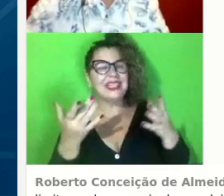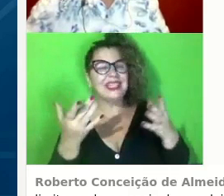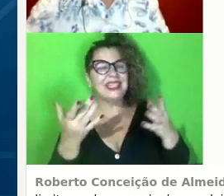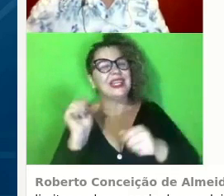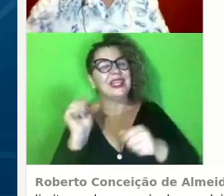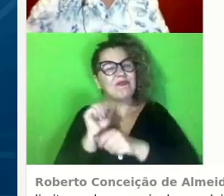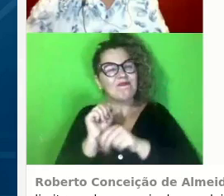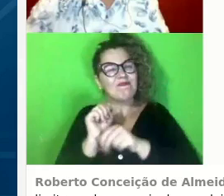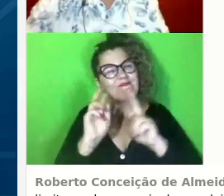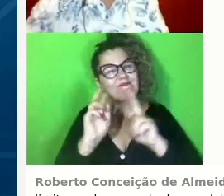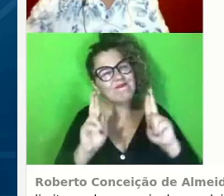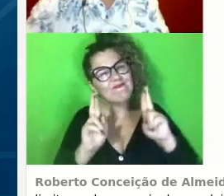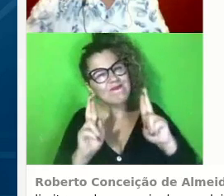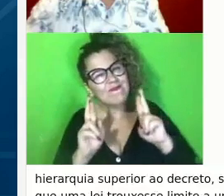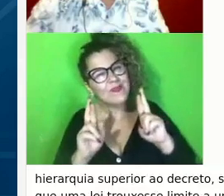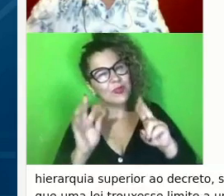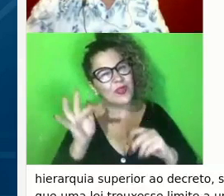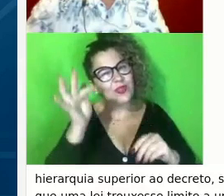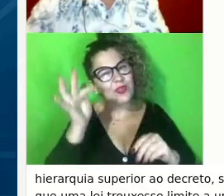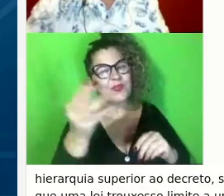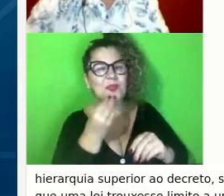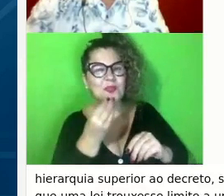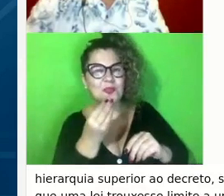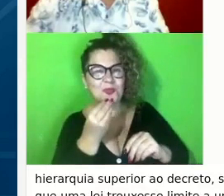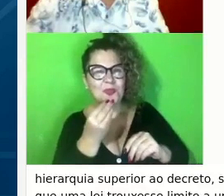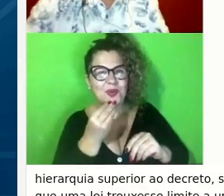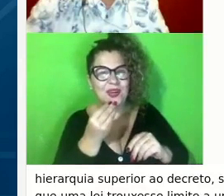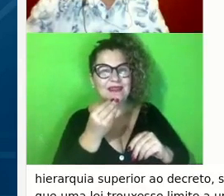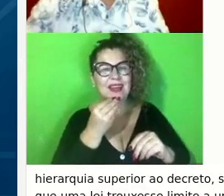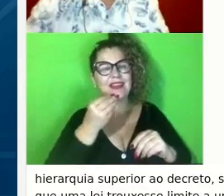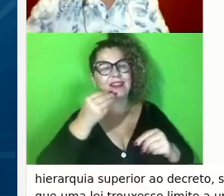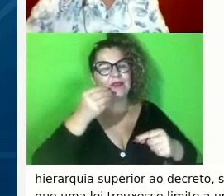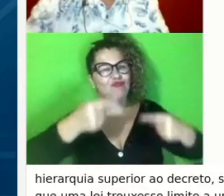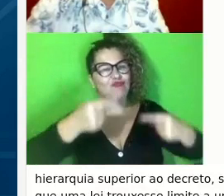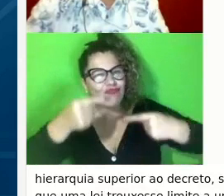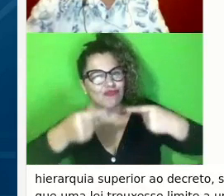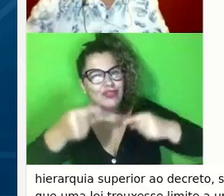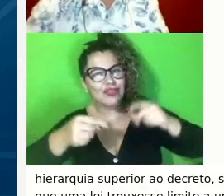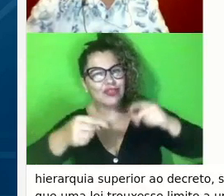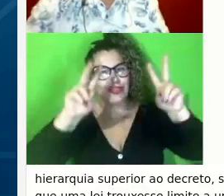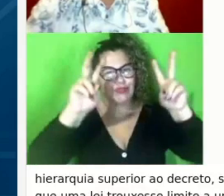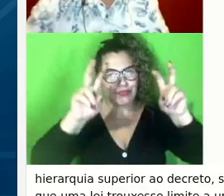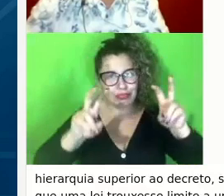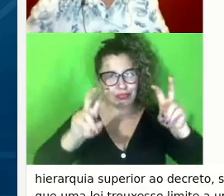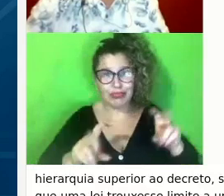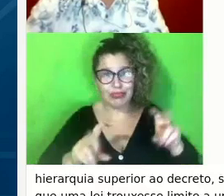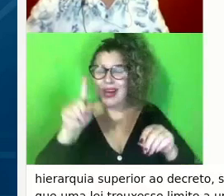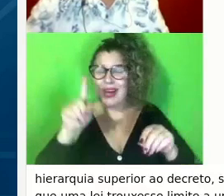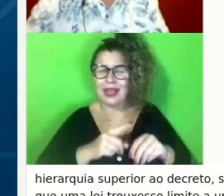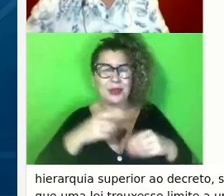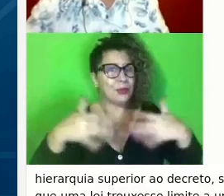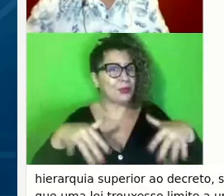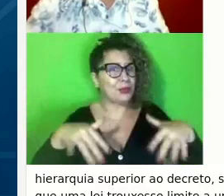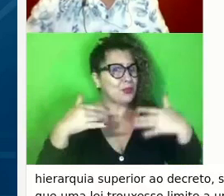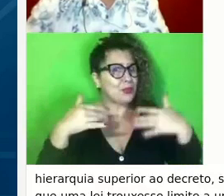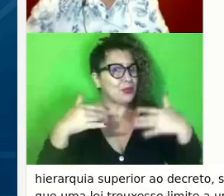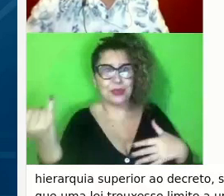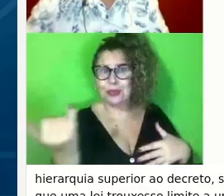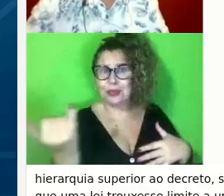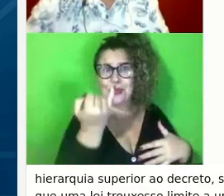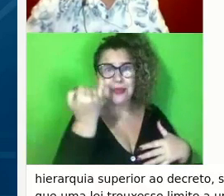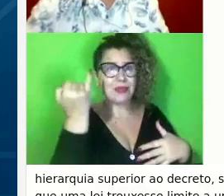oportunidades de discutir essas questões que são tão importantes, não só para a pessoa com deficiência, mas para todos,